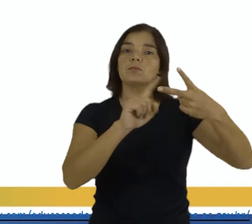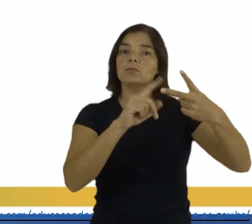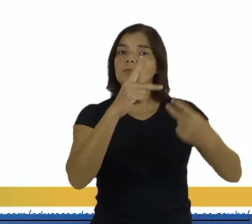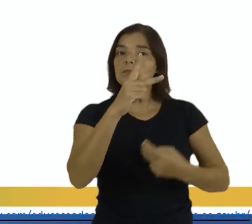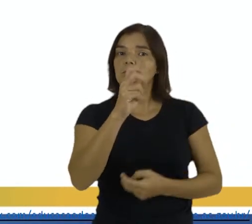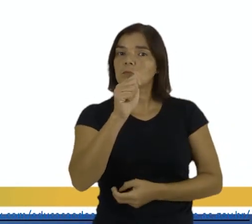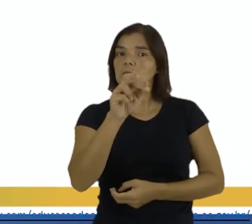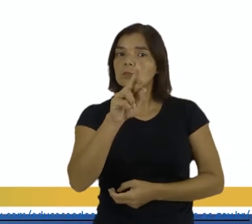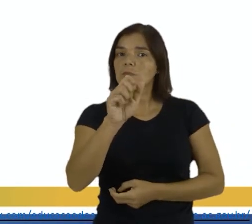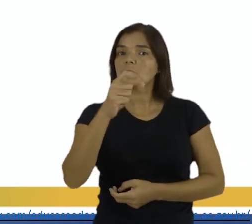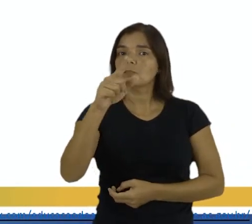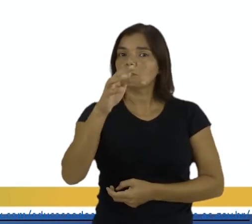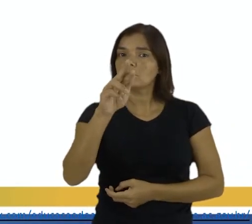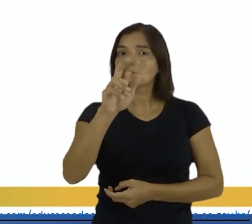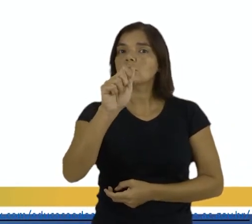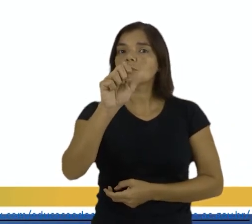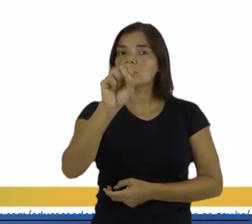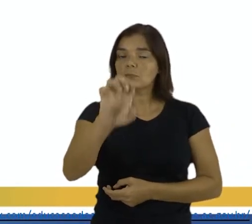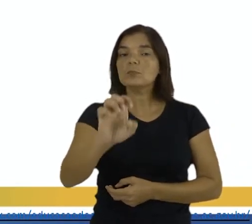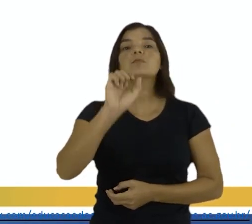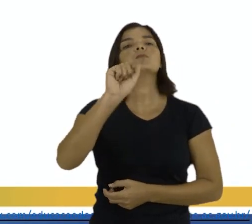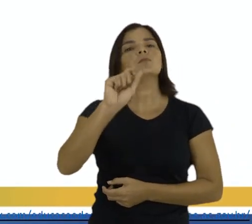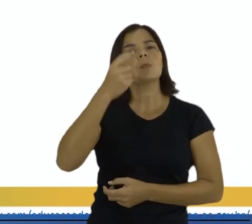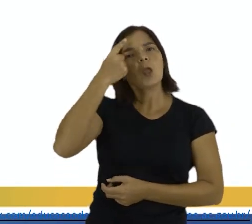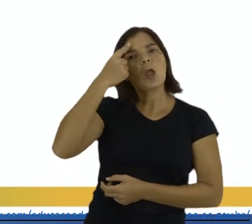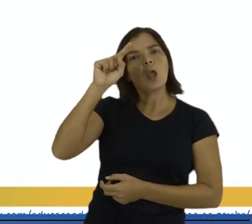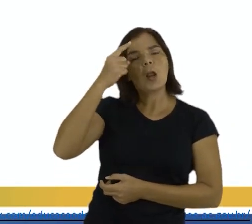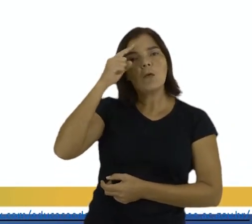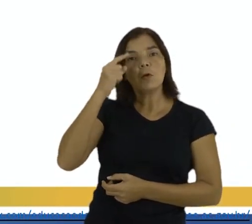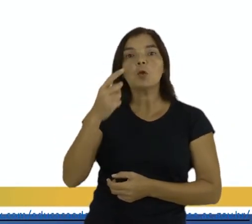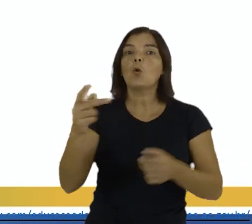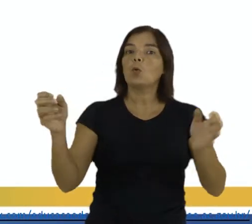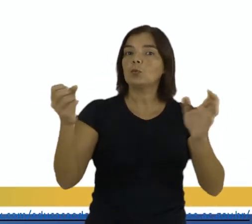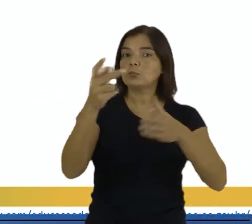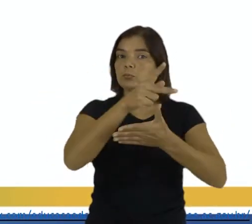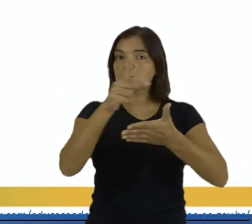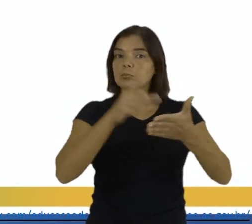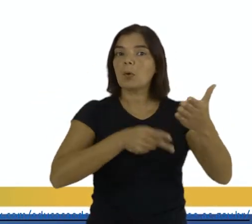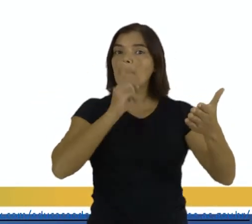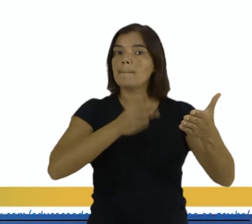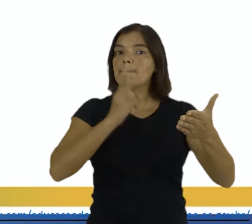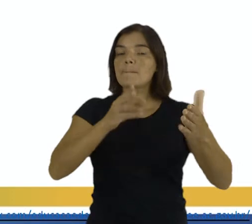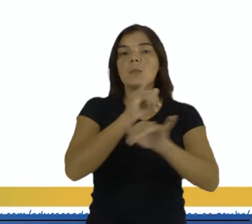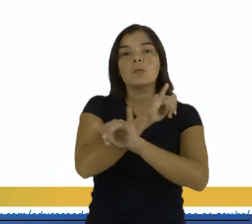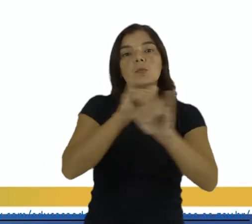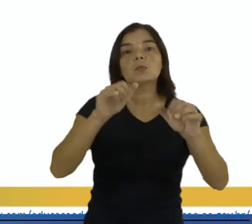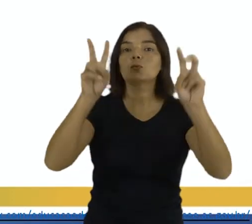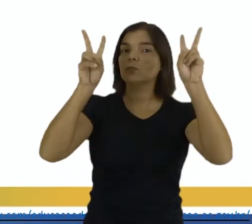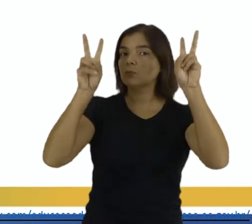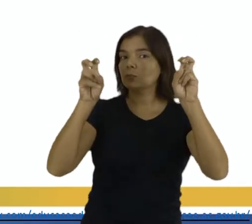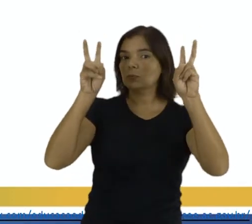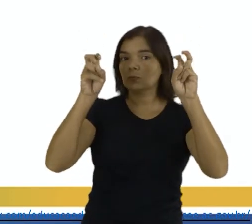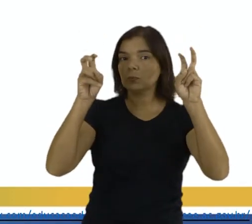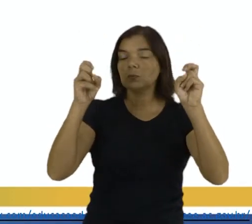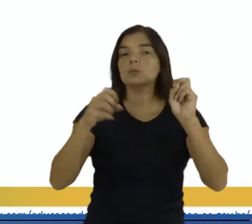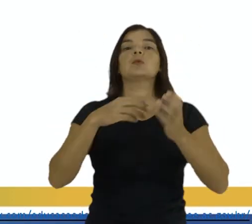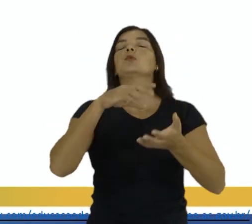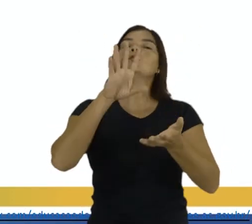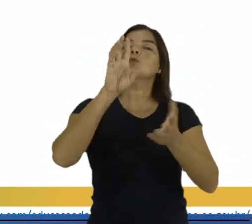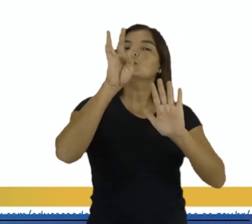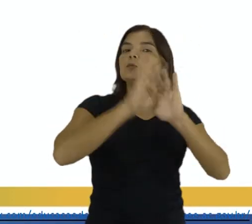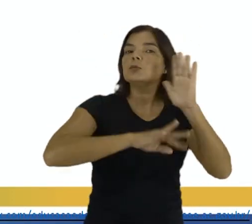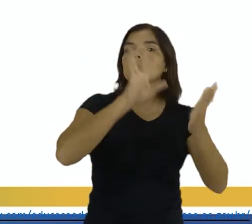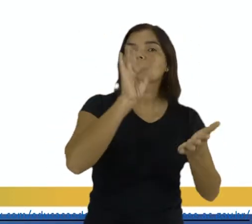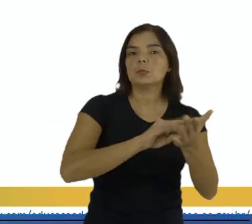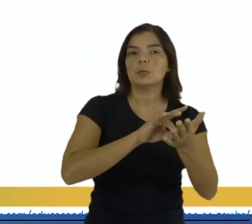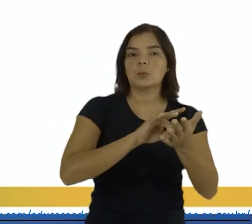com o de Gonçalves Dias, pois ele recriou esse poema, mantendo a mesma mensagem do texto original. Então, ele